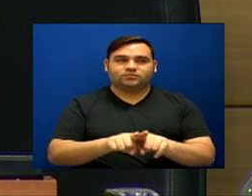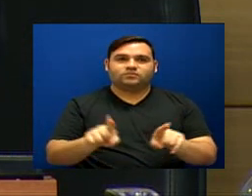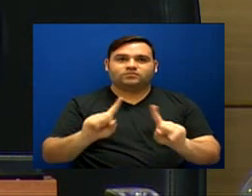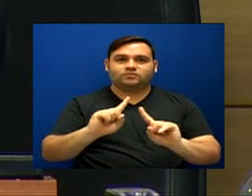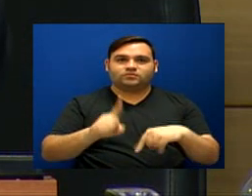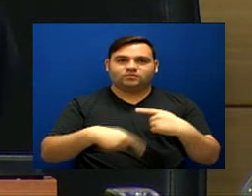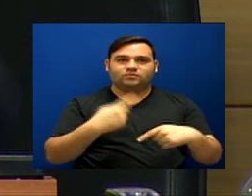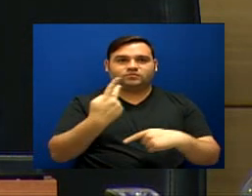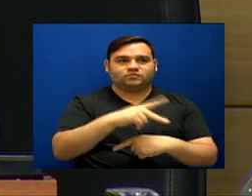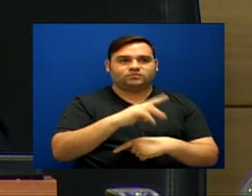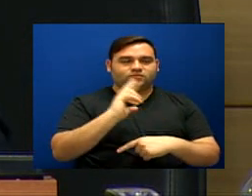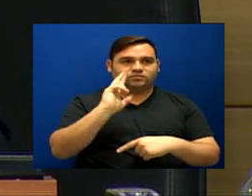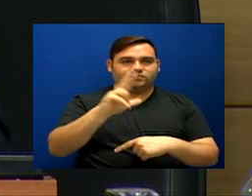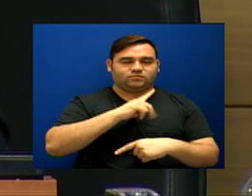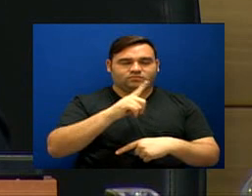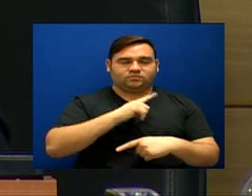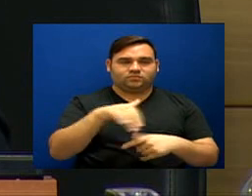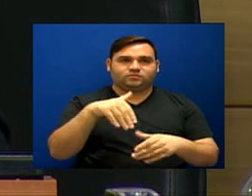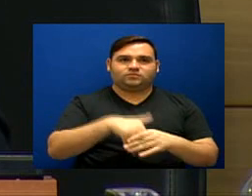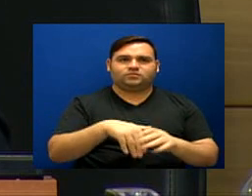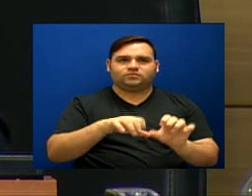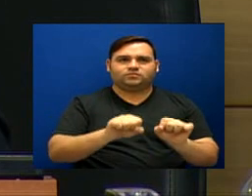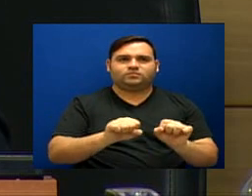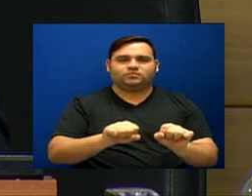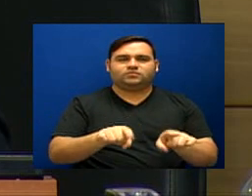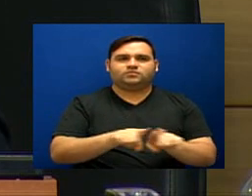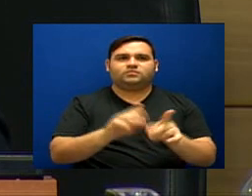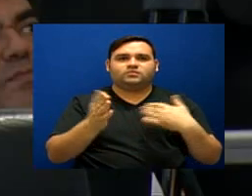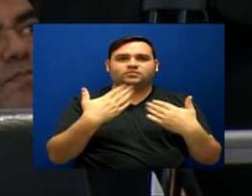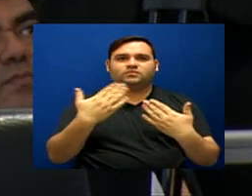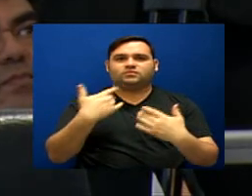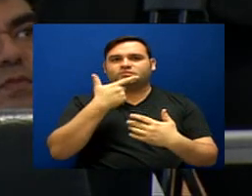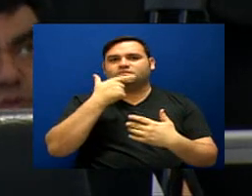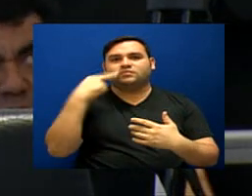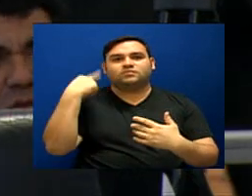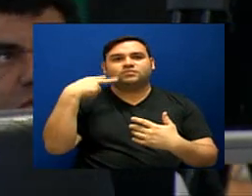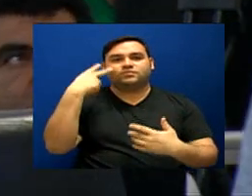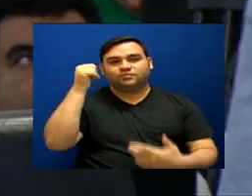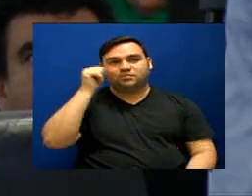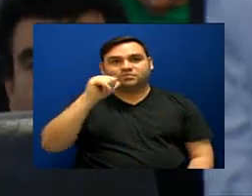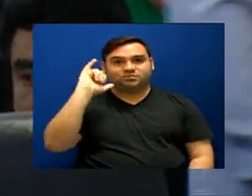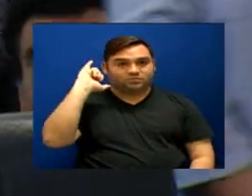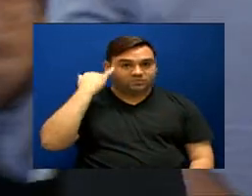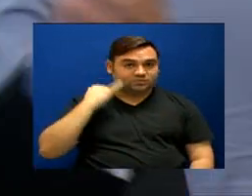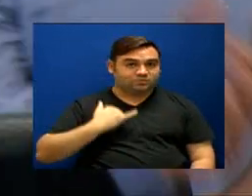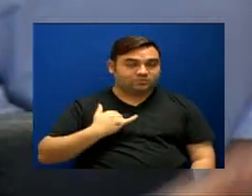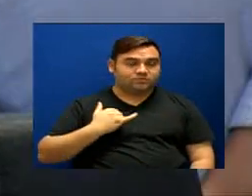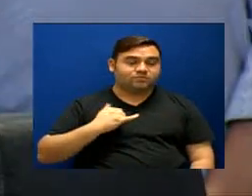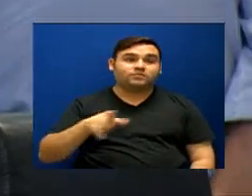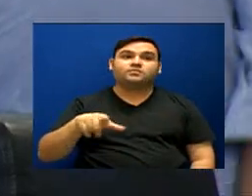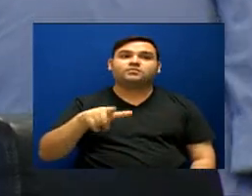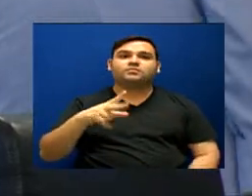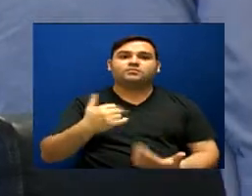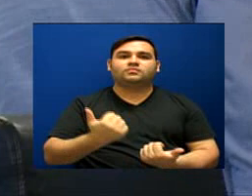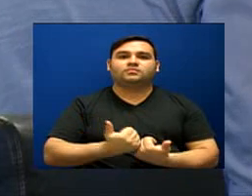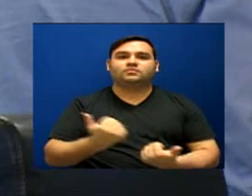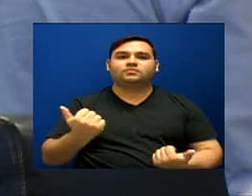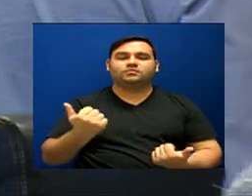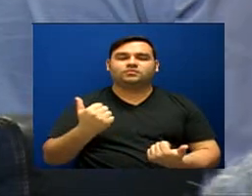para votação de Vossa Excelência. Pode. Eu conversei, assunto, inclusive, né, com a vereadora Yara. Isso, que é